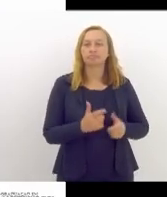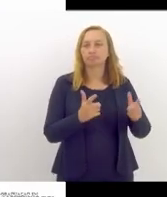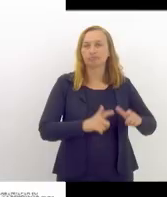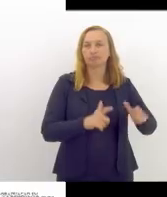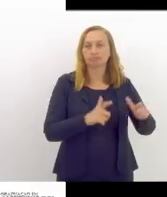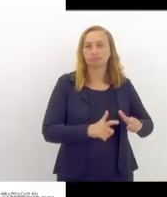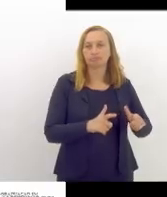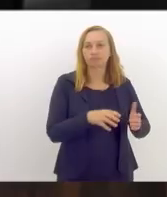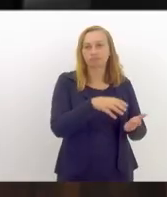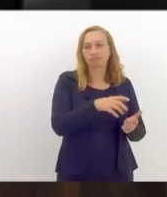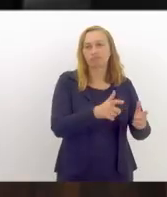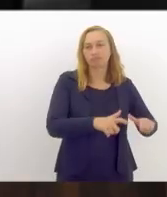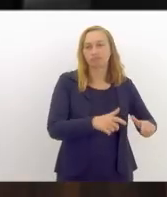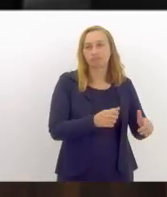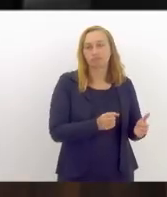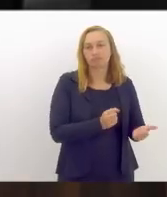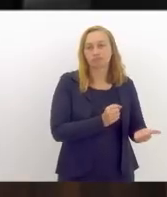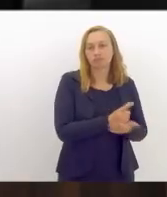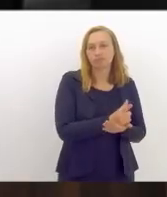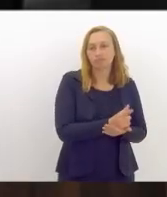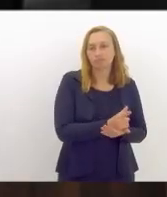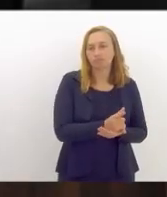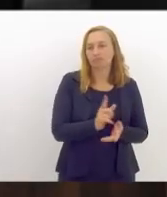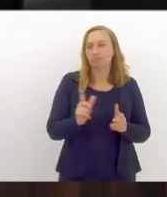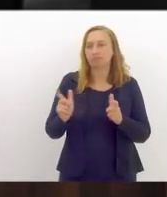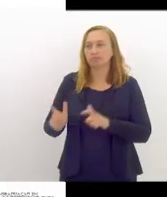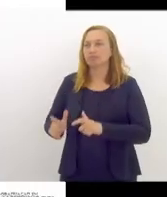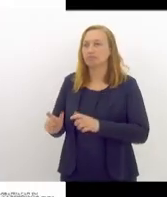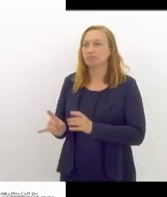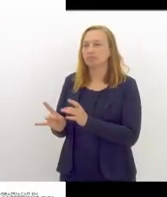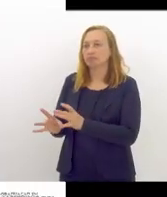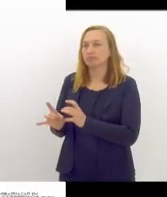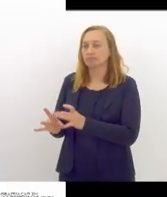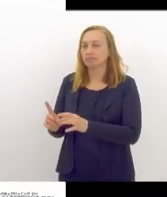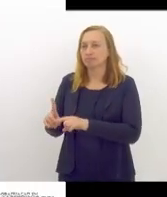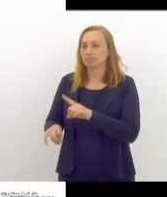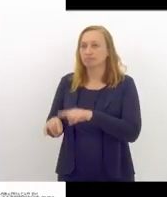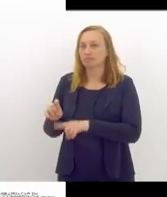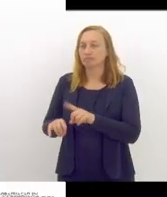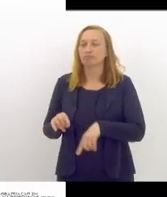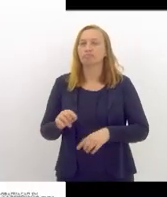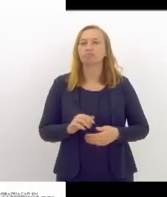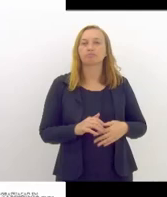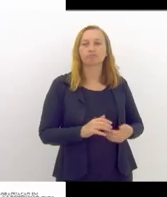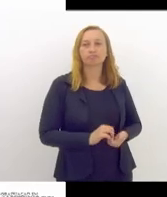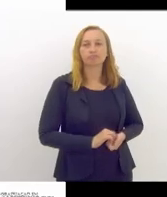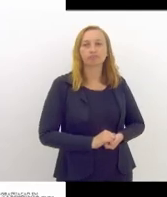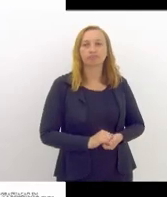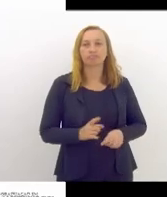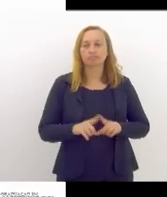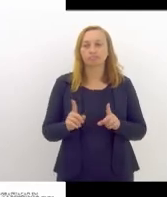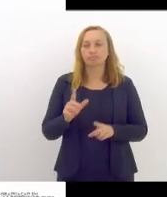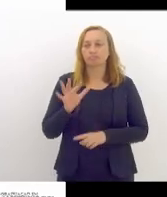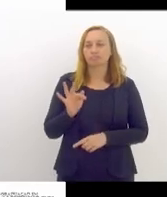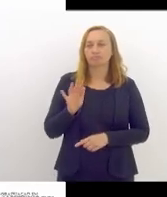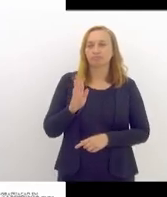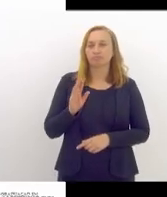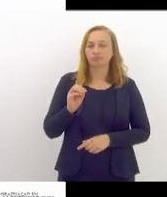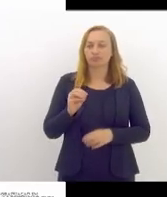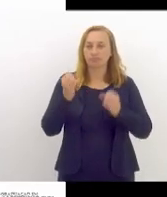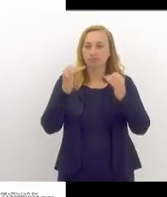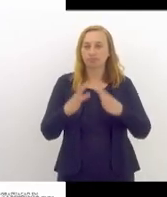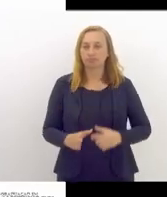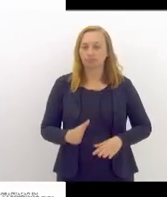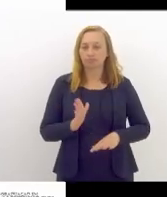setores compram seus insumos nas vendas para onde eles vendem seus insumos né mas o Fábio foi técnico nessa